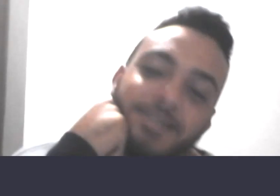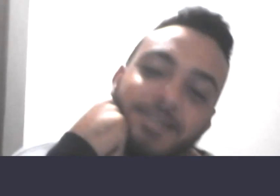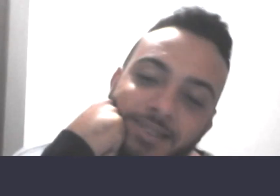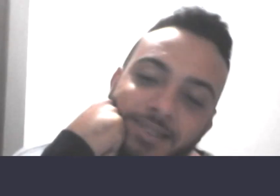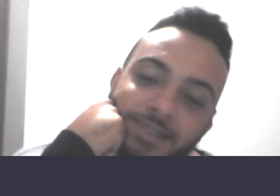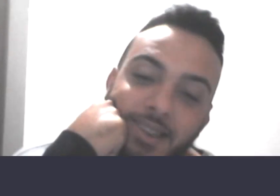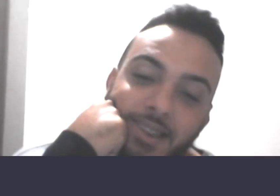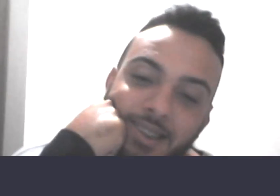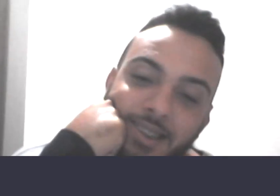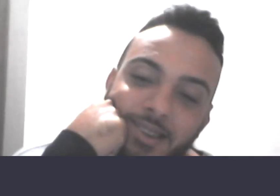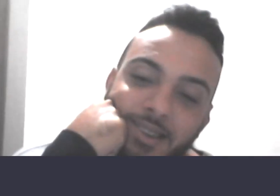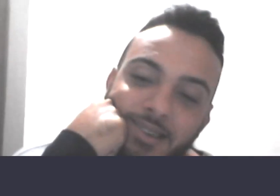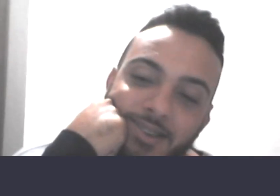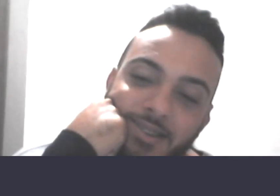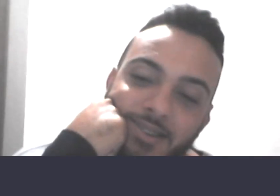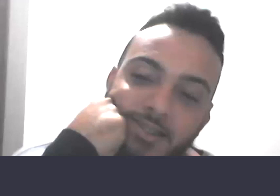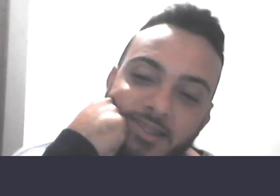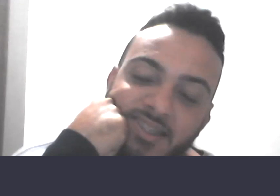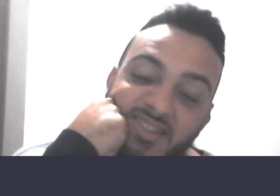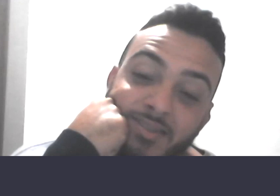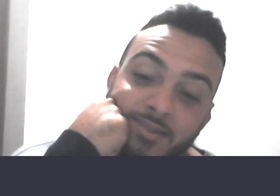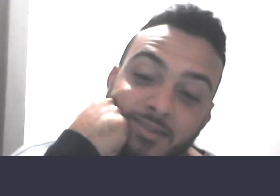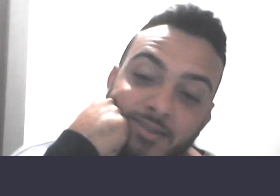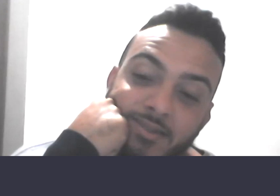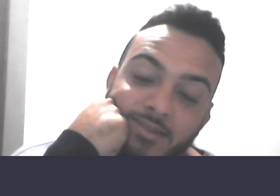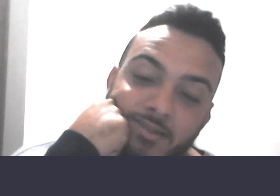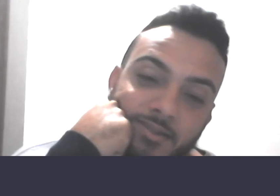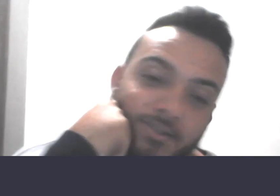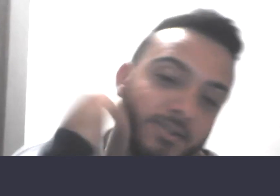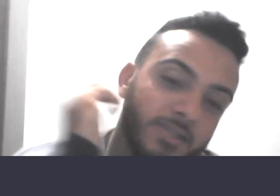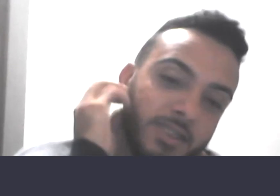Então, gente, mais alguma coisa? Falar mais algo?